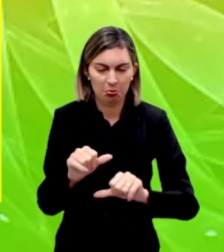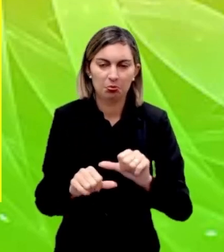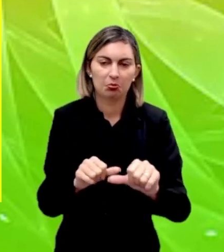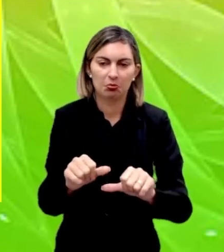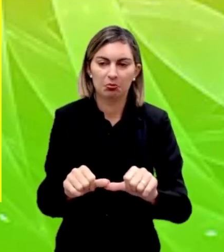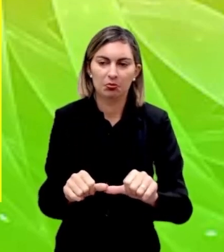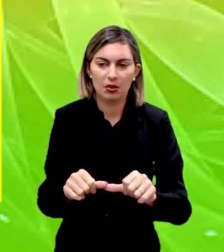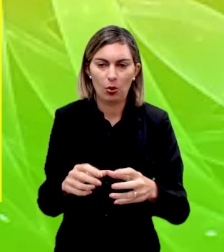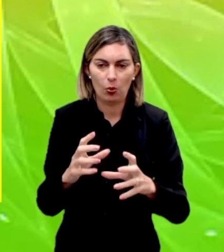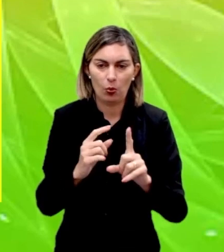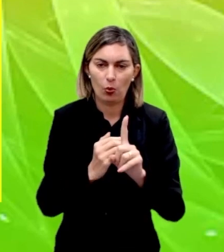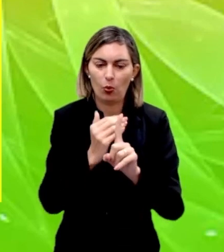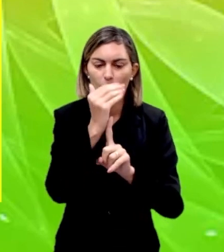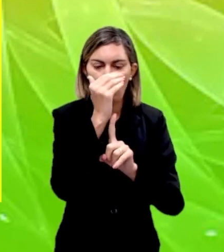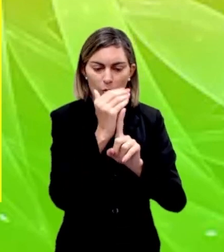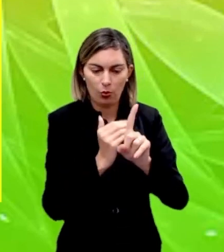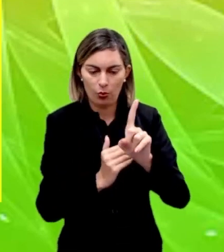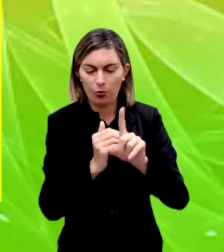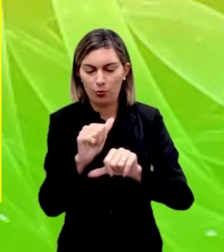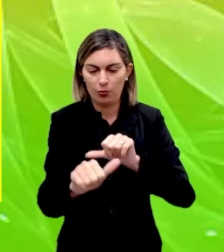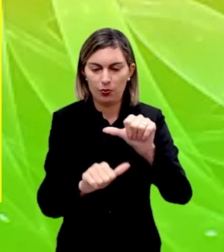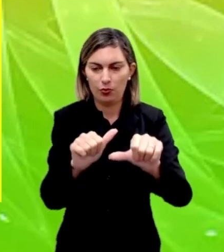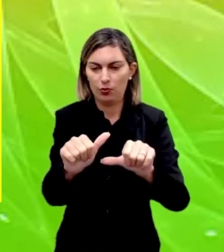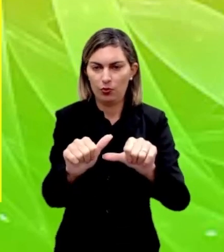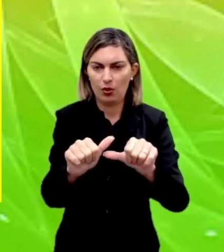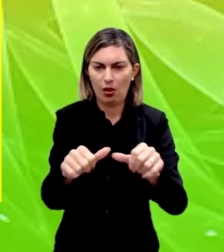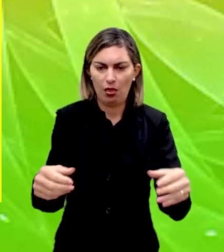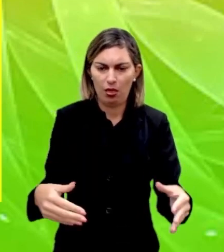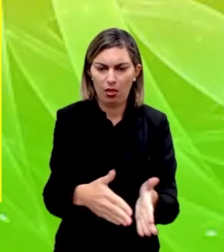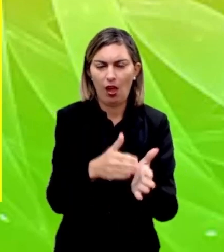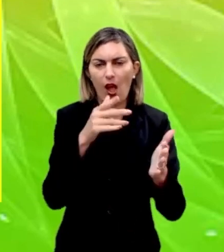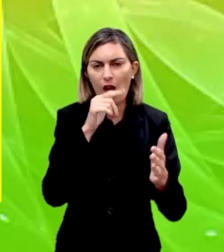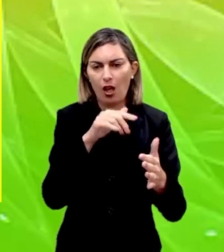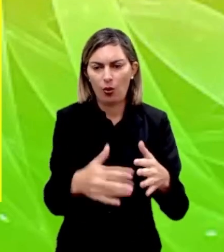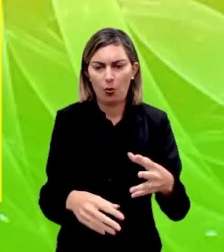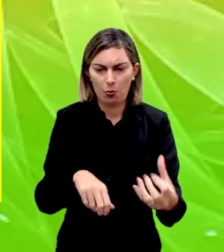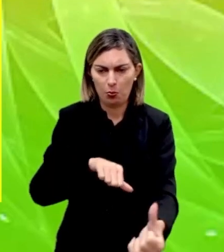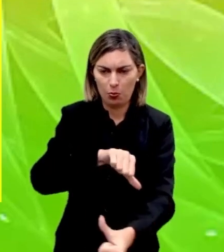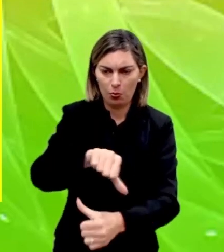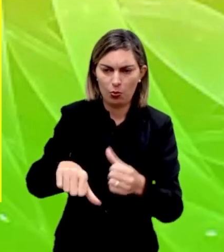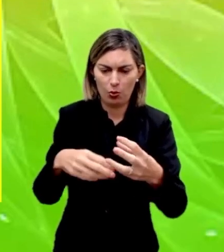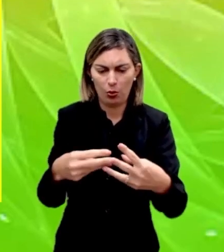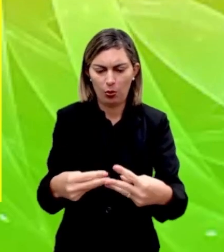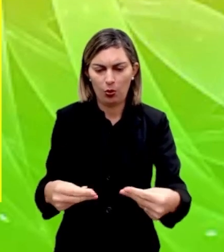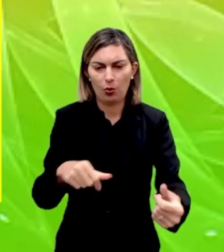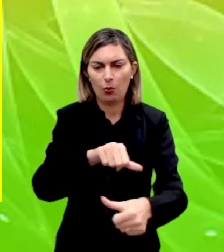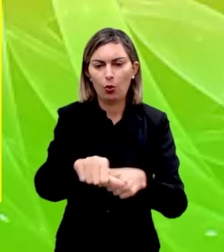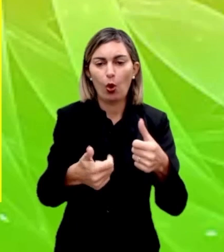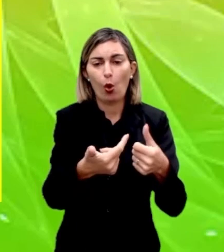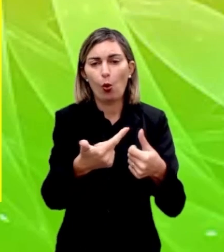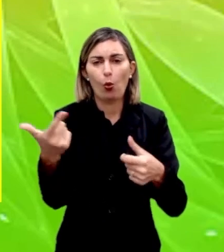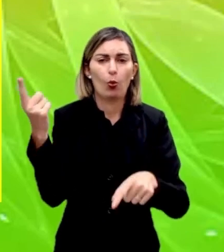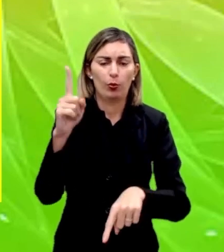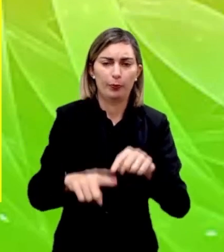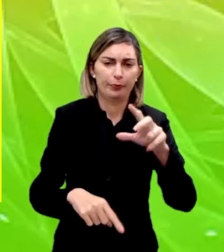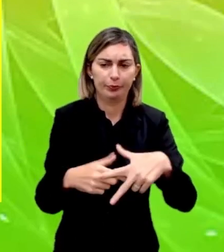a temperatura, sofrem o atrito no mar e se transformam em outros